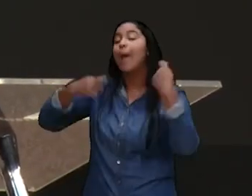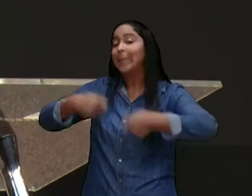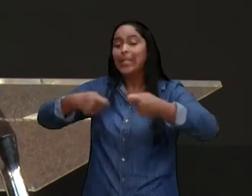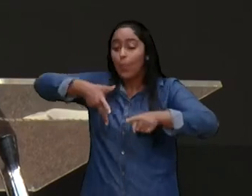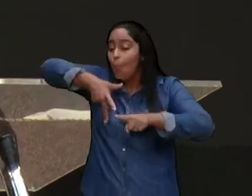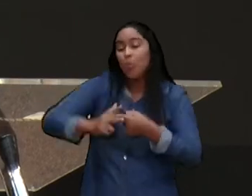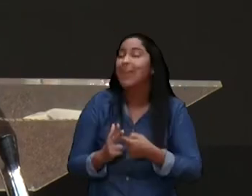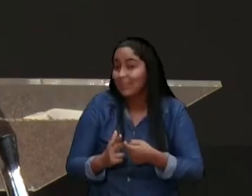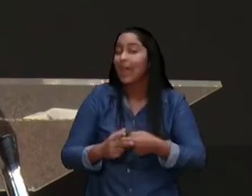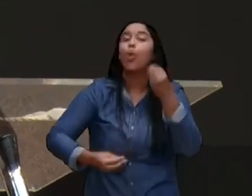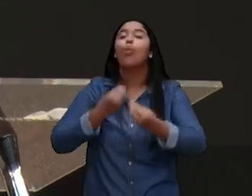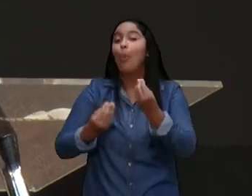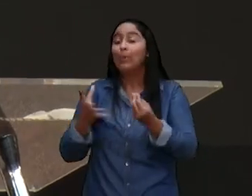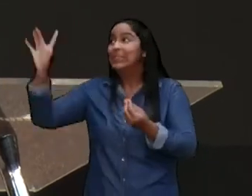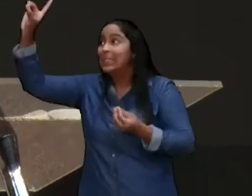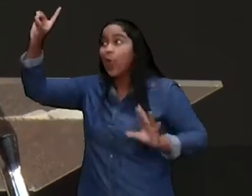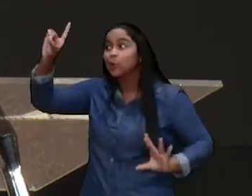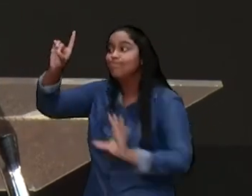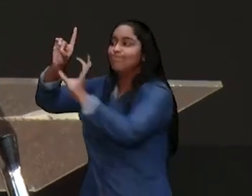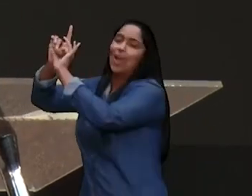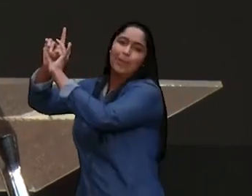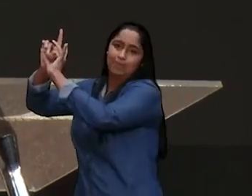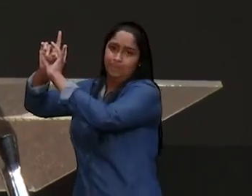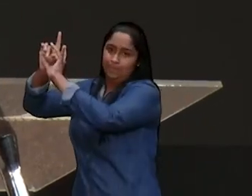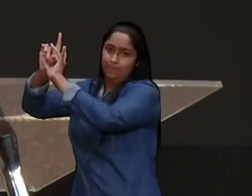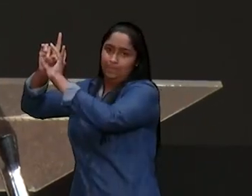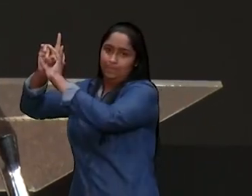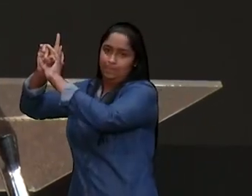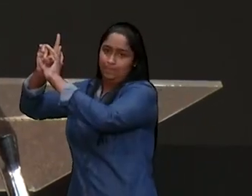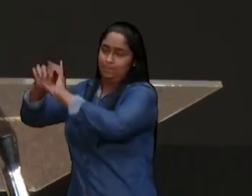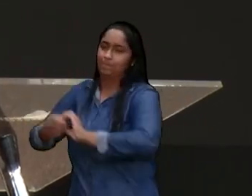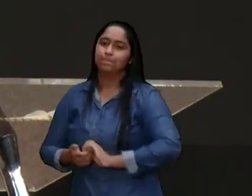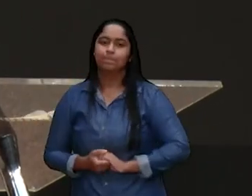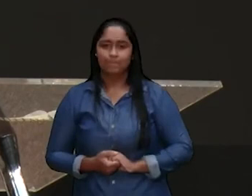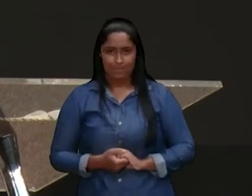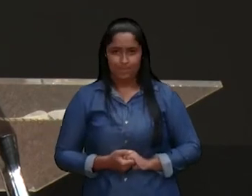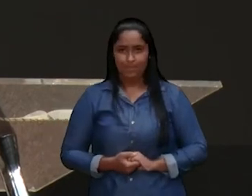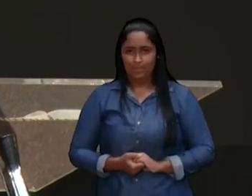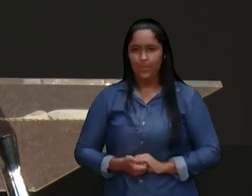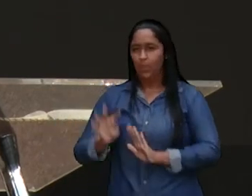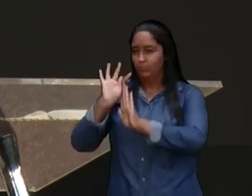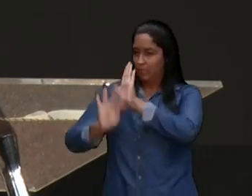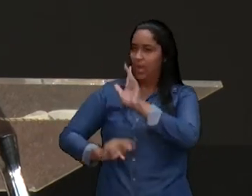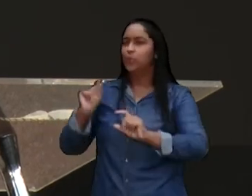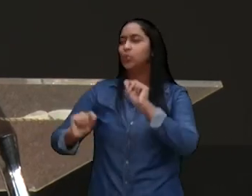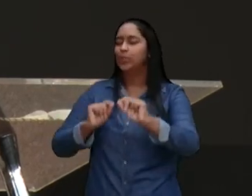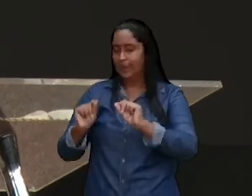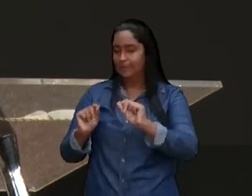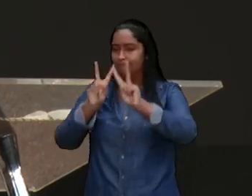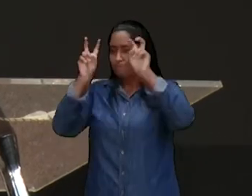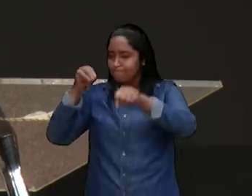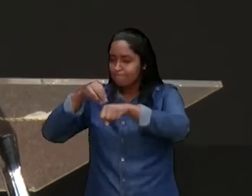assim olha que coisa forte diz assim a gente tava uma mulher que tinha um espírito de que mantia doente havia dezoito